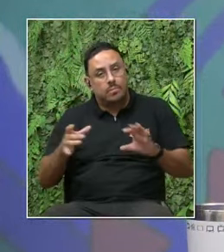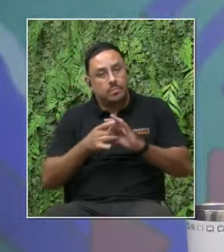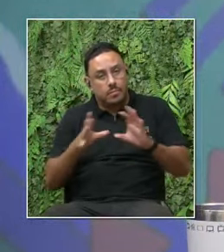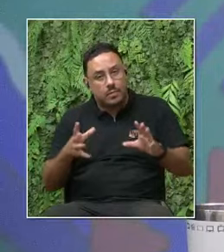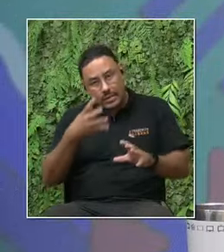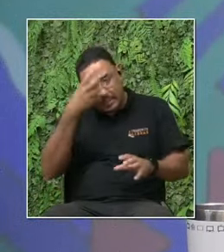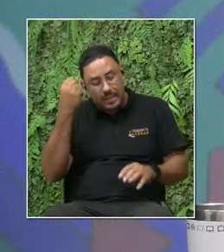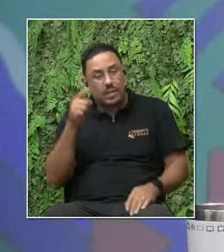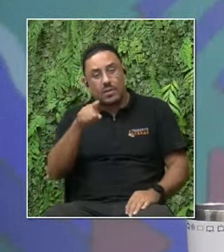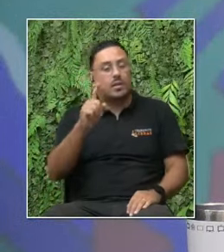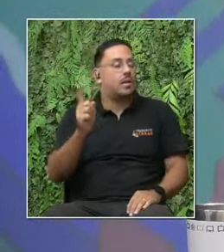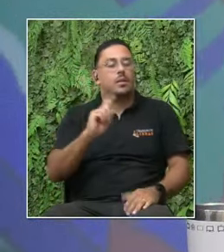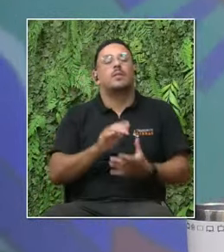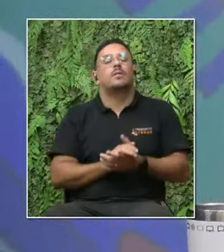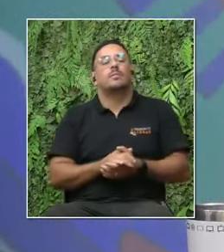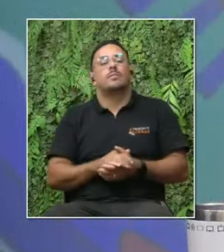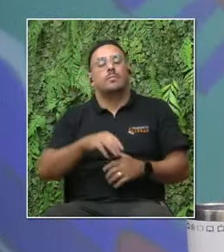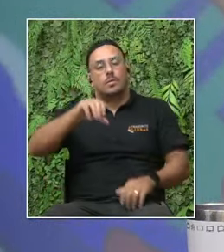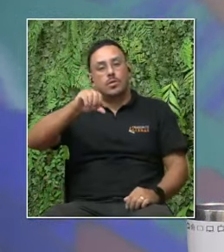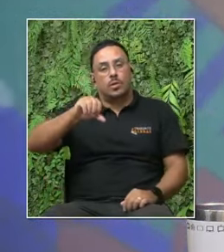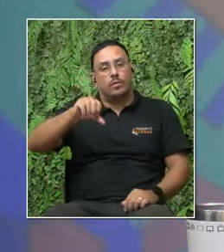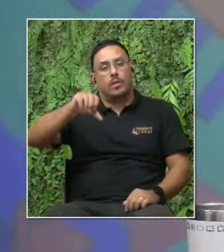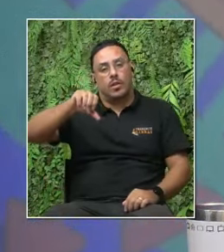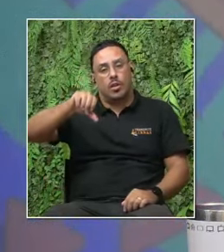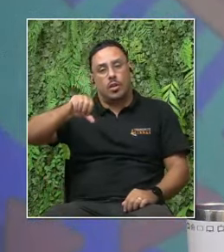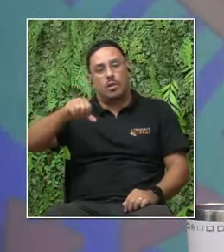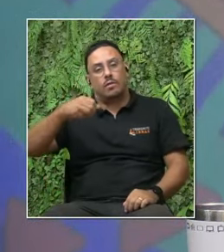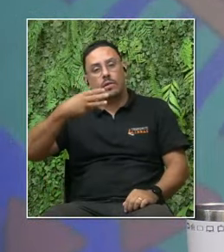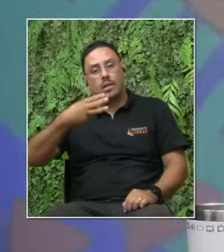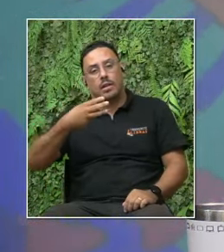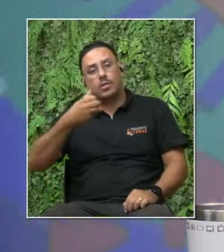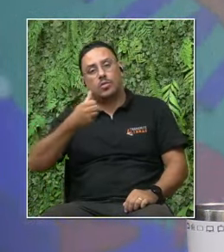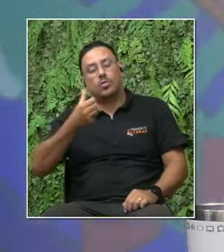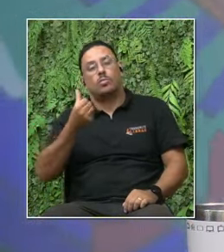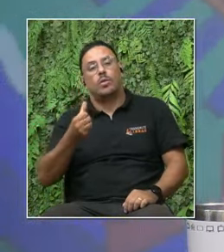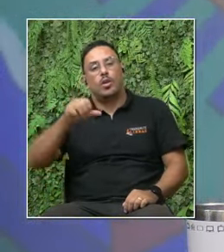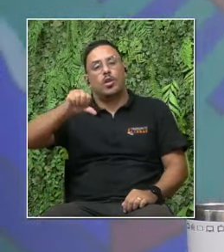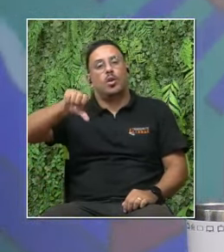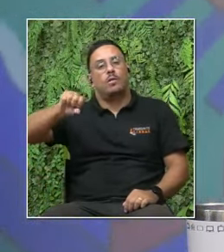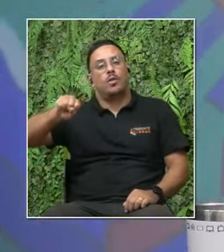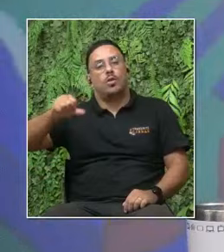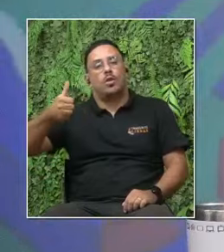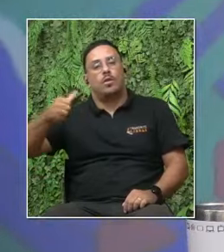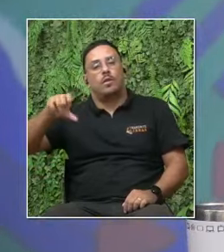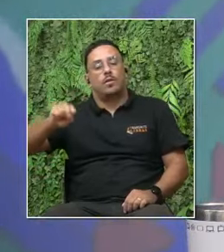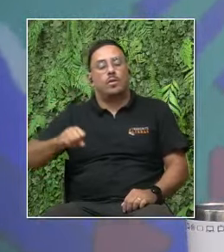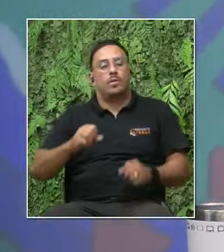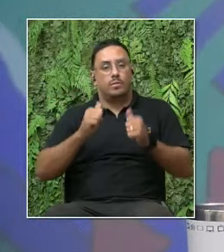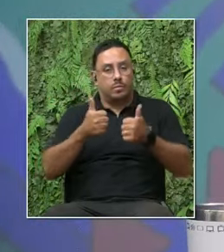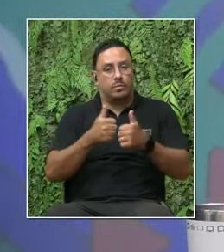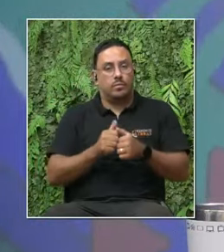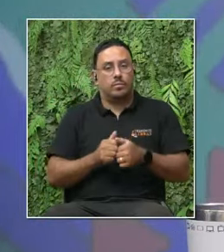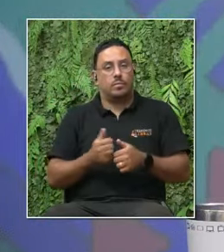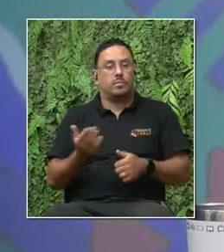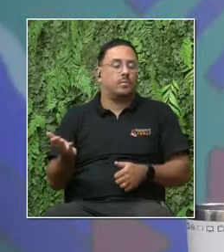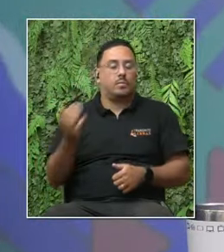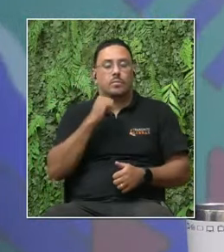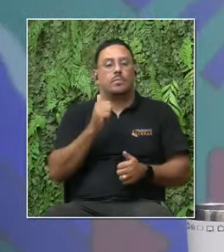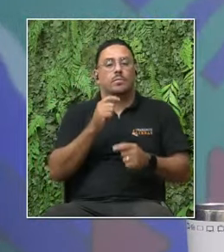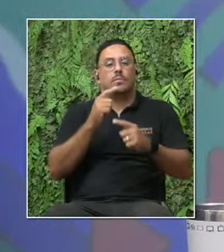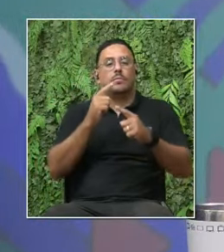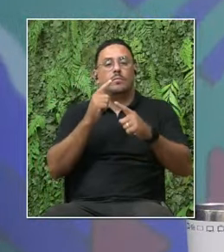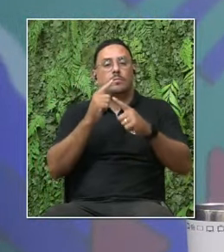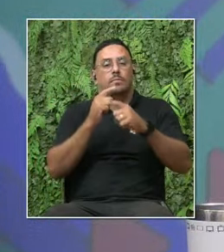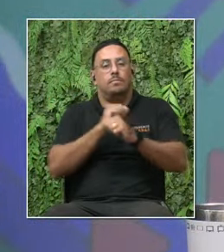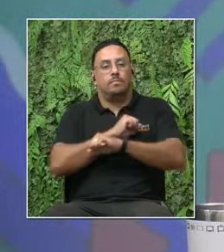vai se esquecer de você Claro que não então 9 9316 9898 Tá Legal vamos interval a gente já